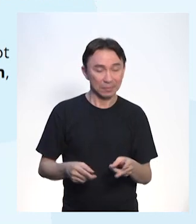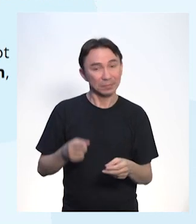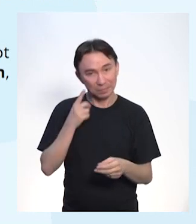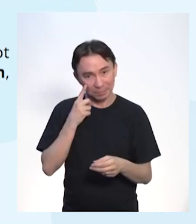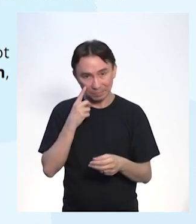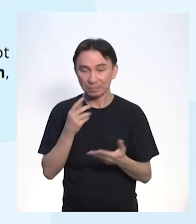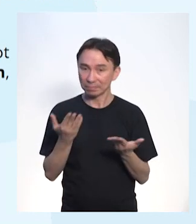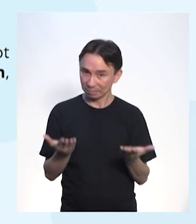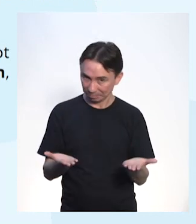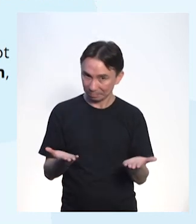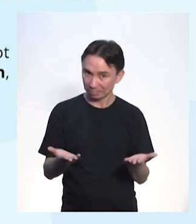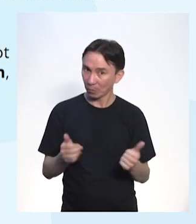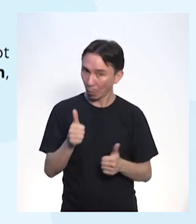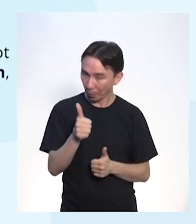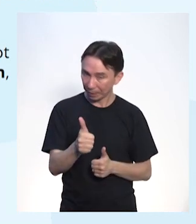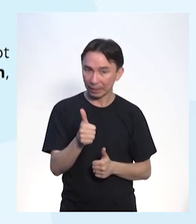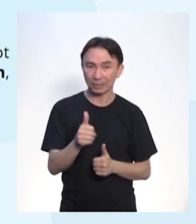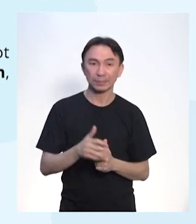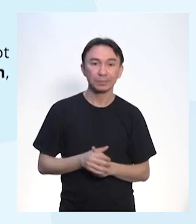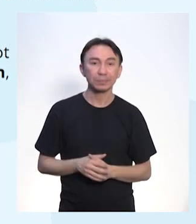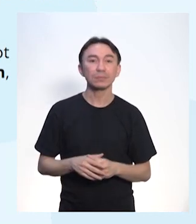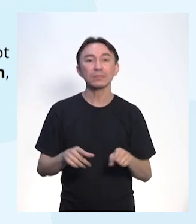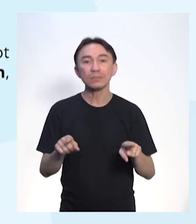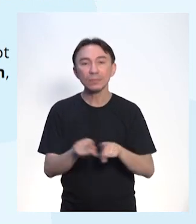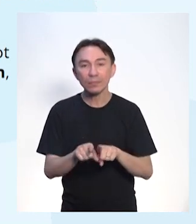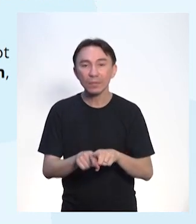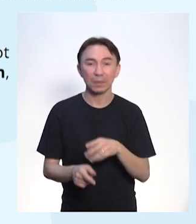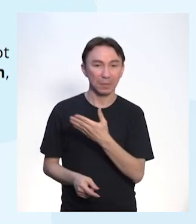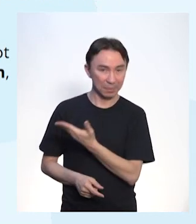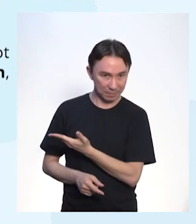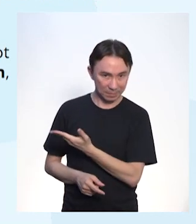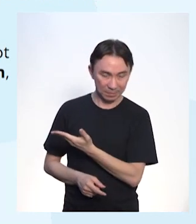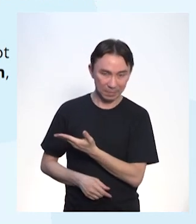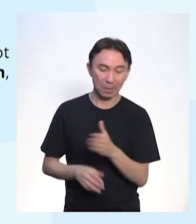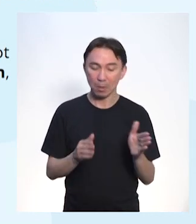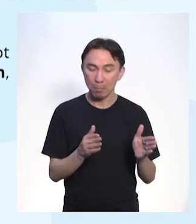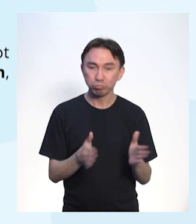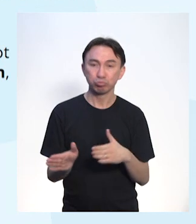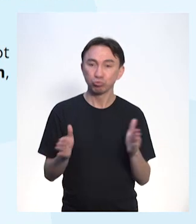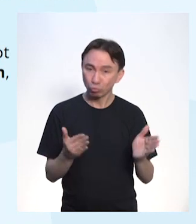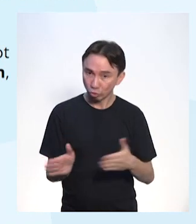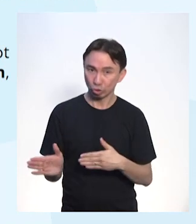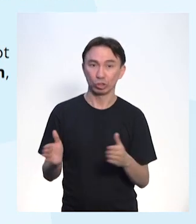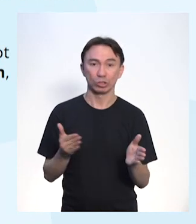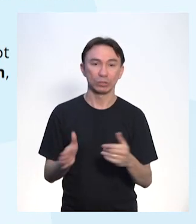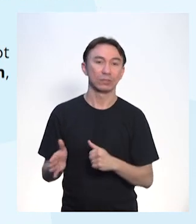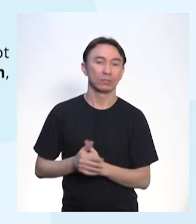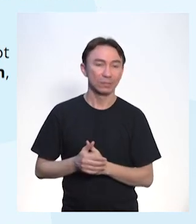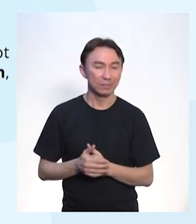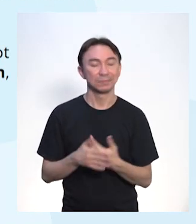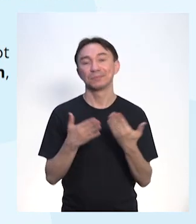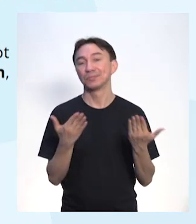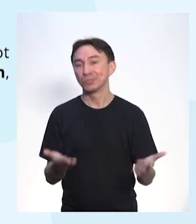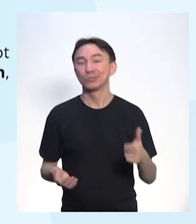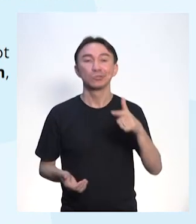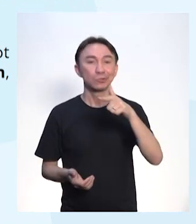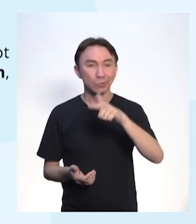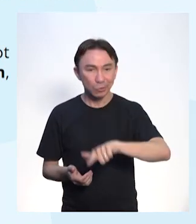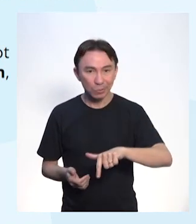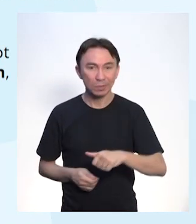acaba transformando assim. Aí a gente tem a palavra produce, que é produzir. Então, de novo, ó,